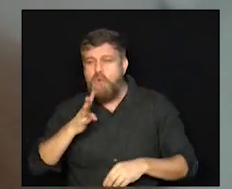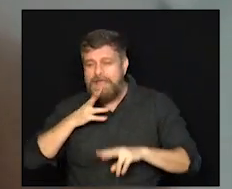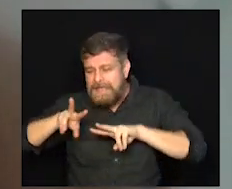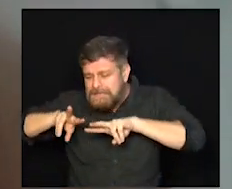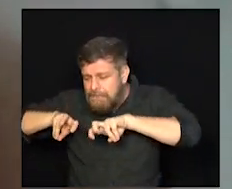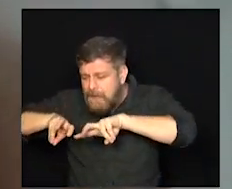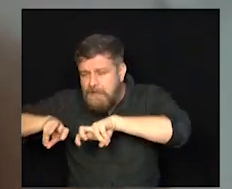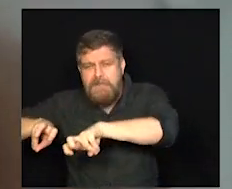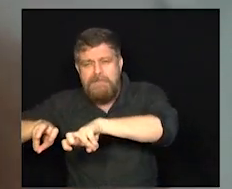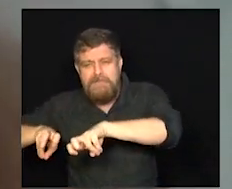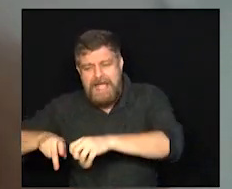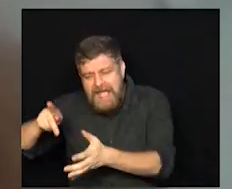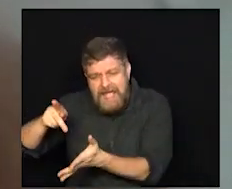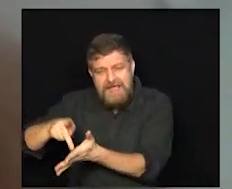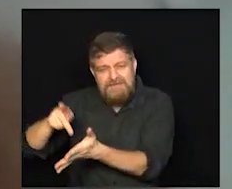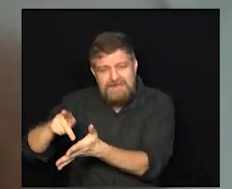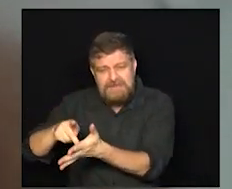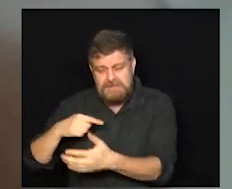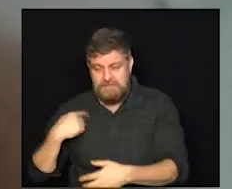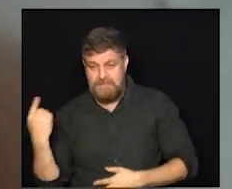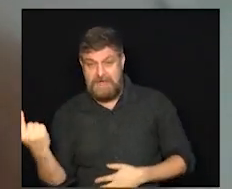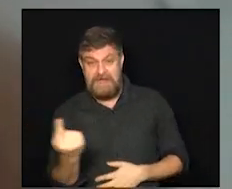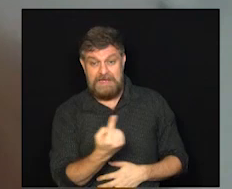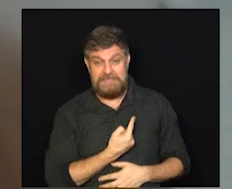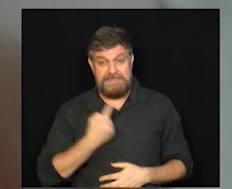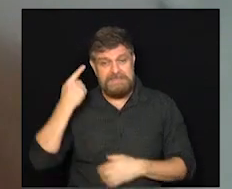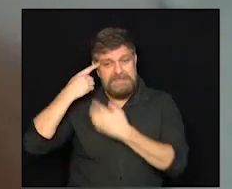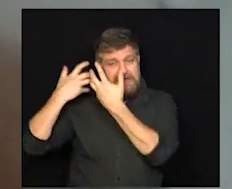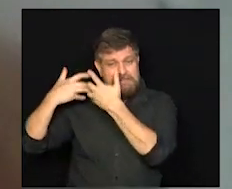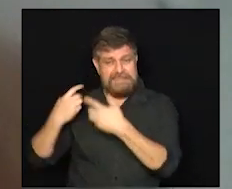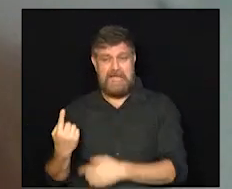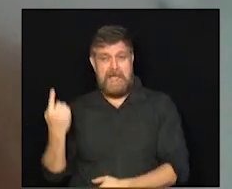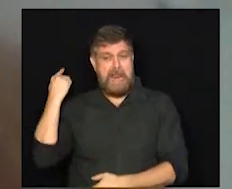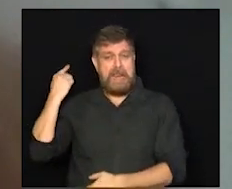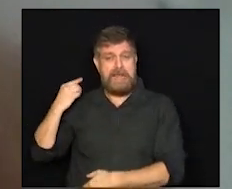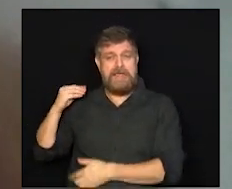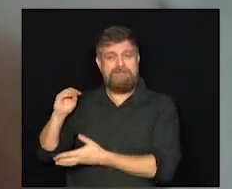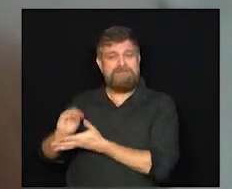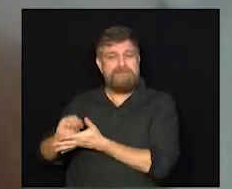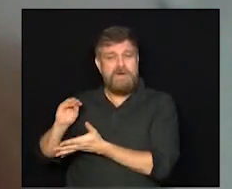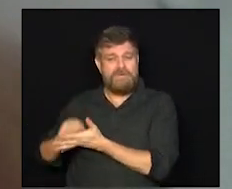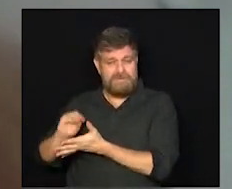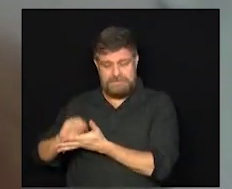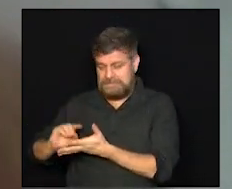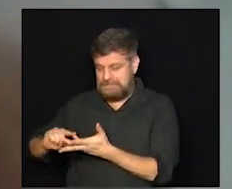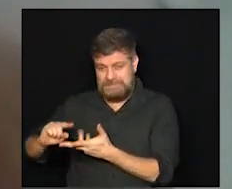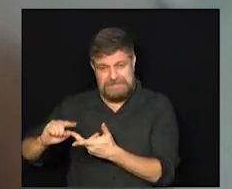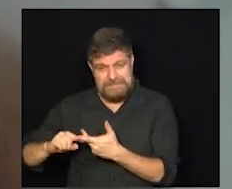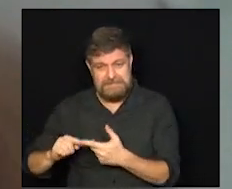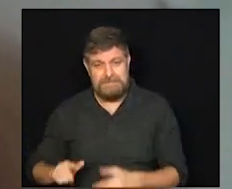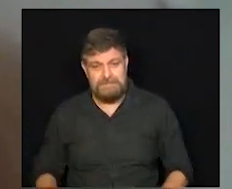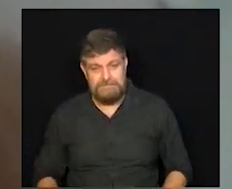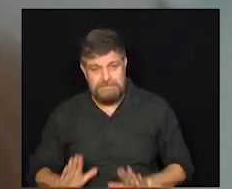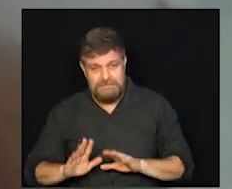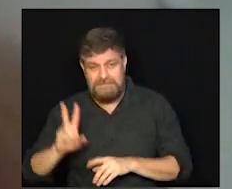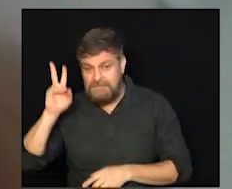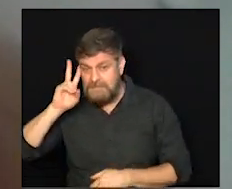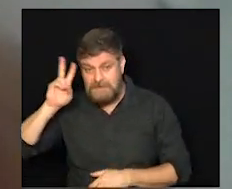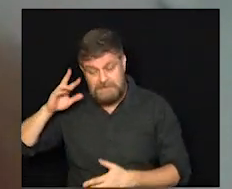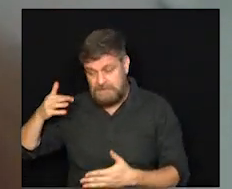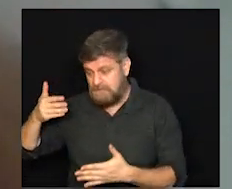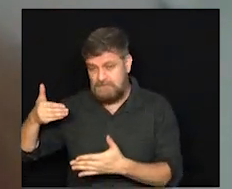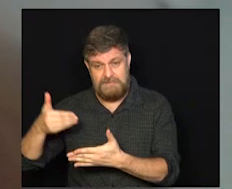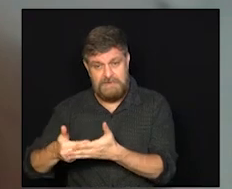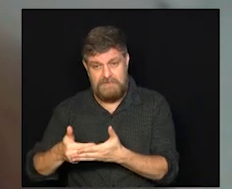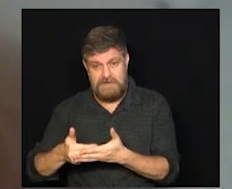chão, para que possa se pensar aquilo que não foi pensado inicialmente, não é? As estruturas para esse lugar. Mas a história aqui, no livro